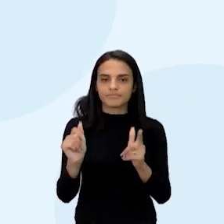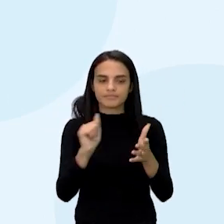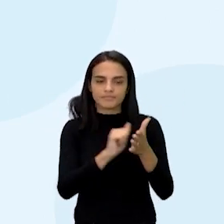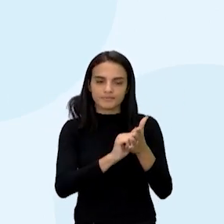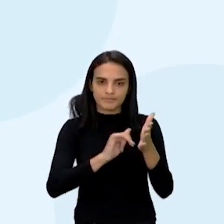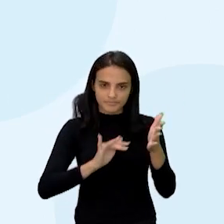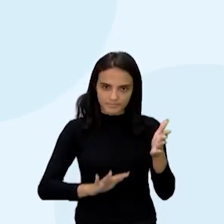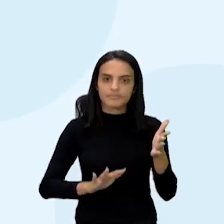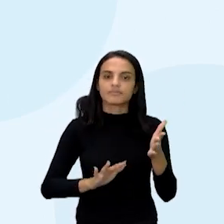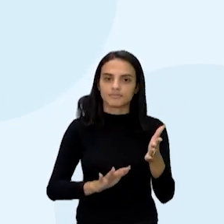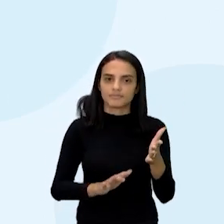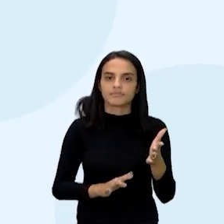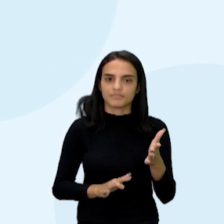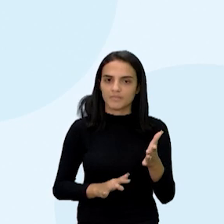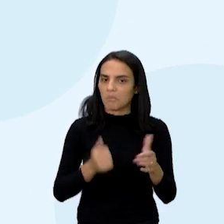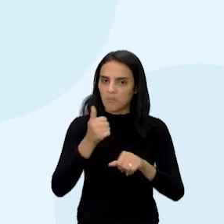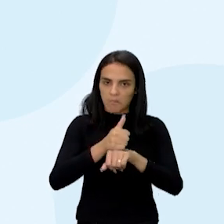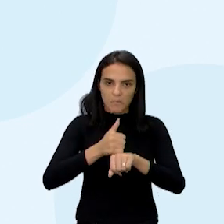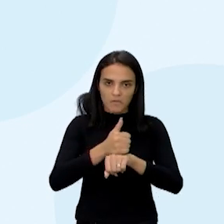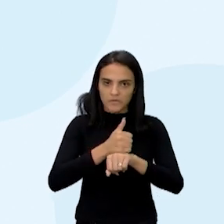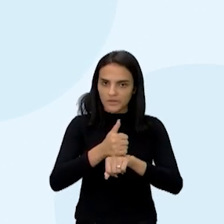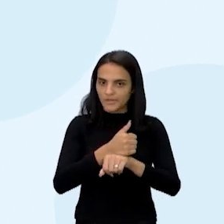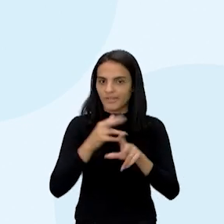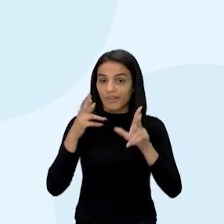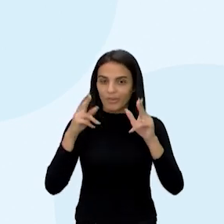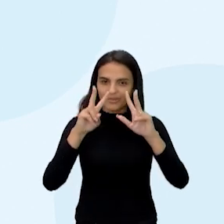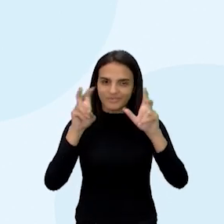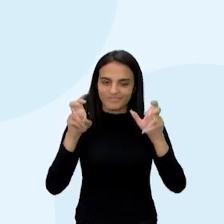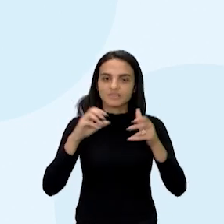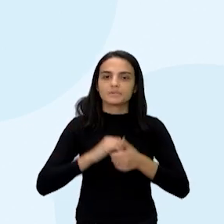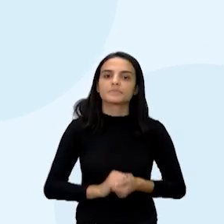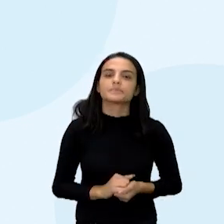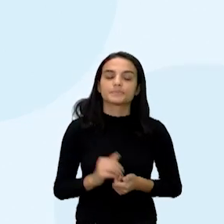tarefa ou aquela atividade como um profissional do tema.